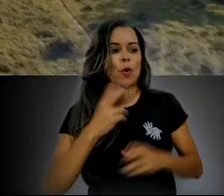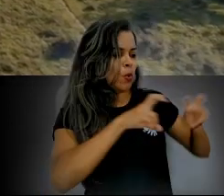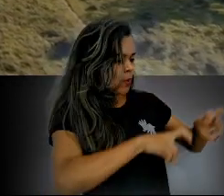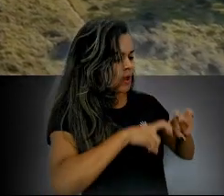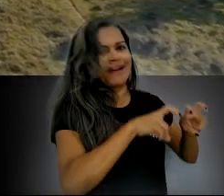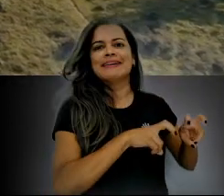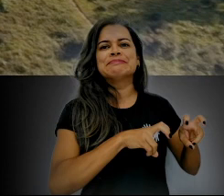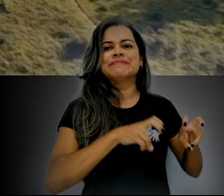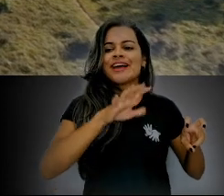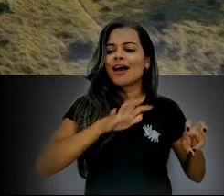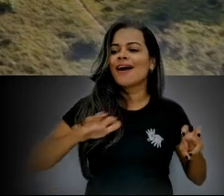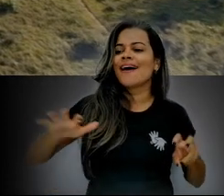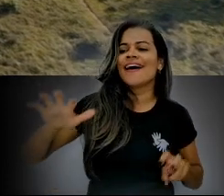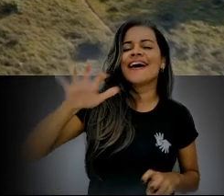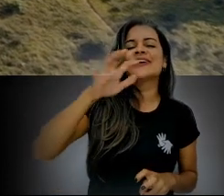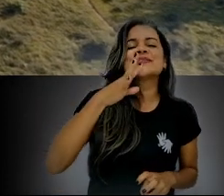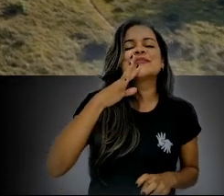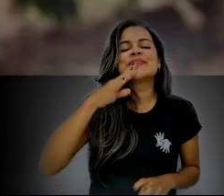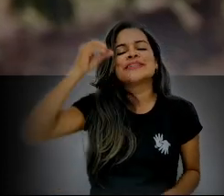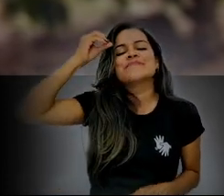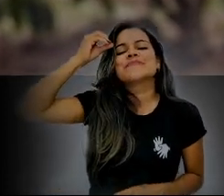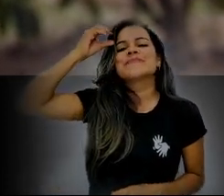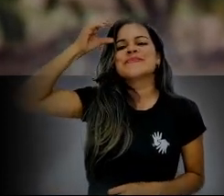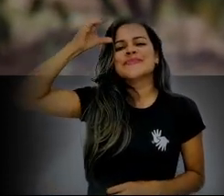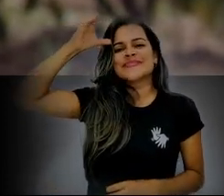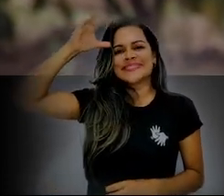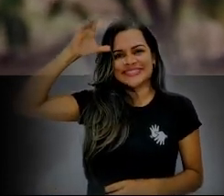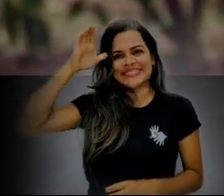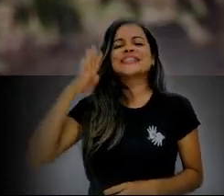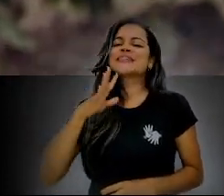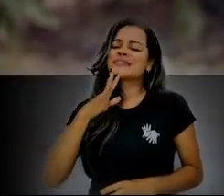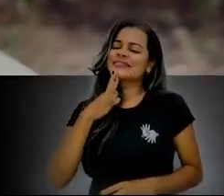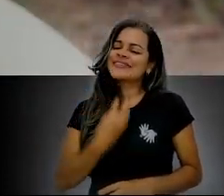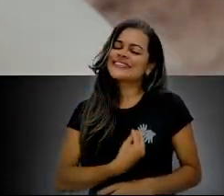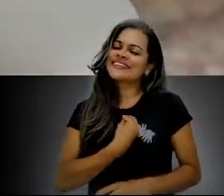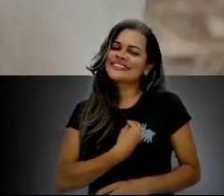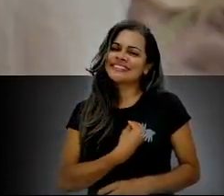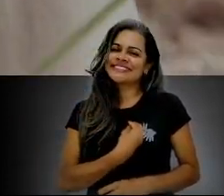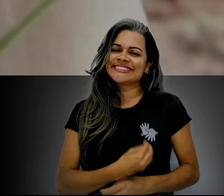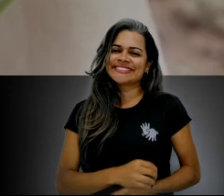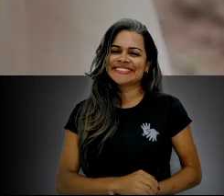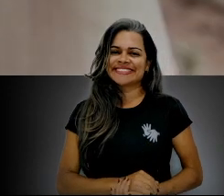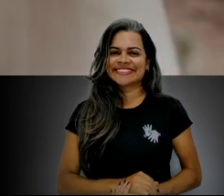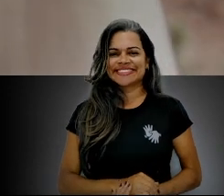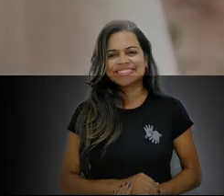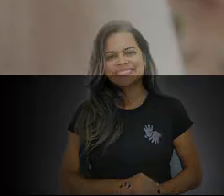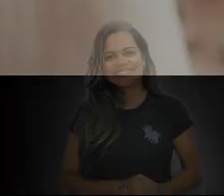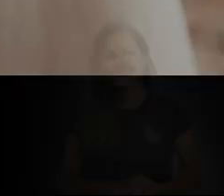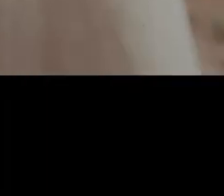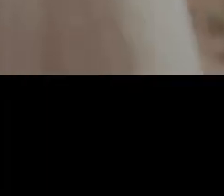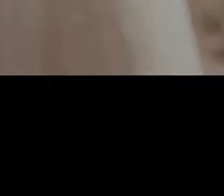ou nos limites de um campo Os territórios do conhecer as tendenciar todo lugar onde acontece a